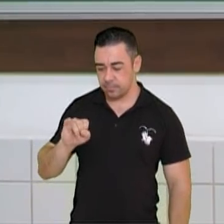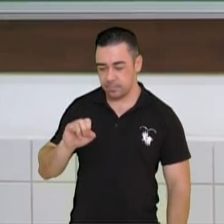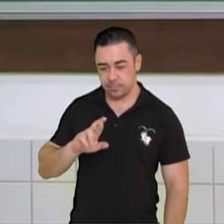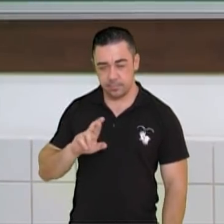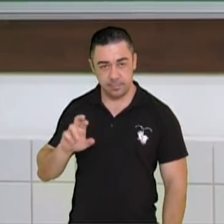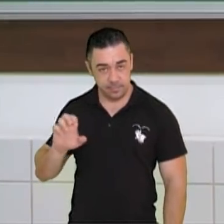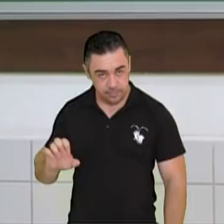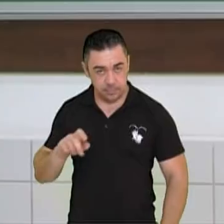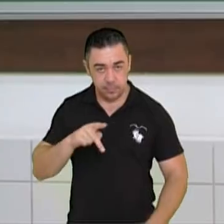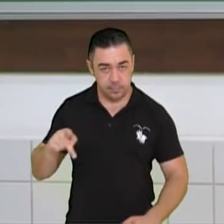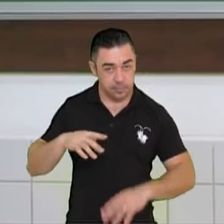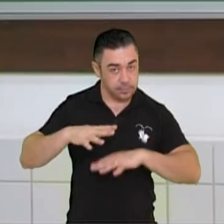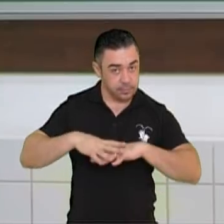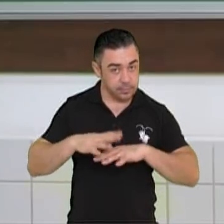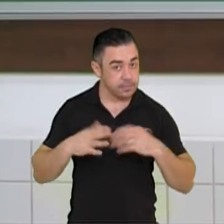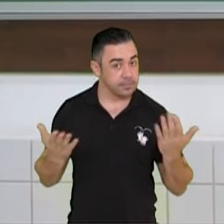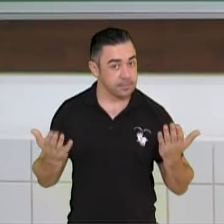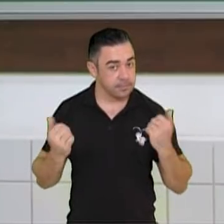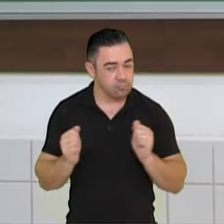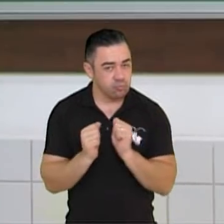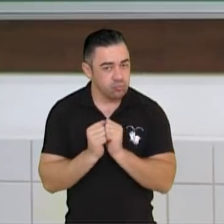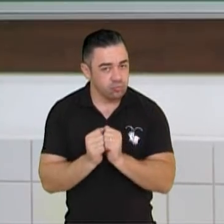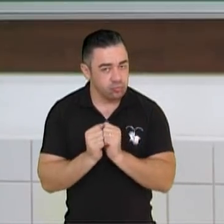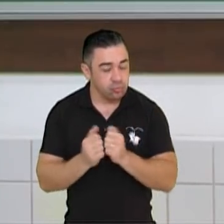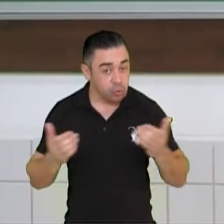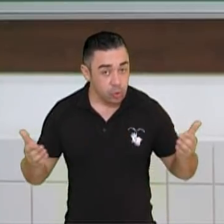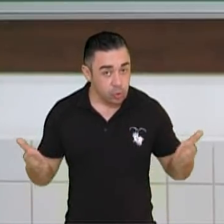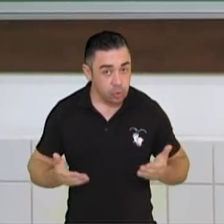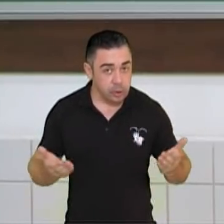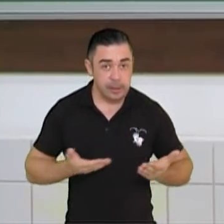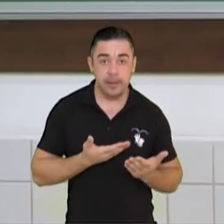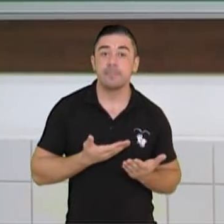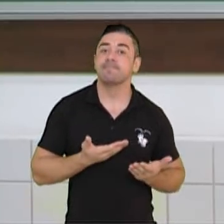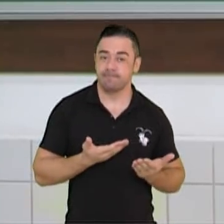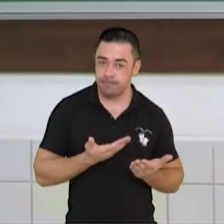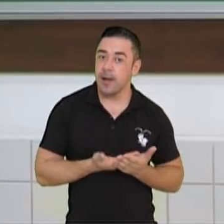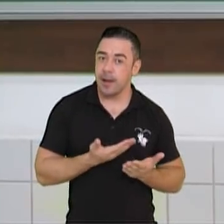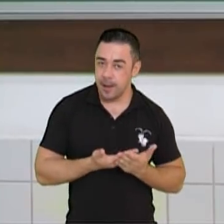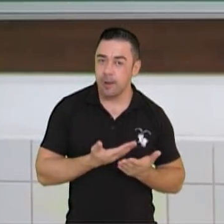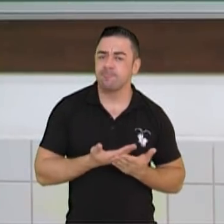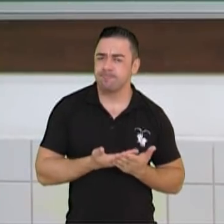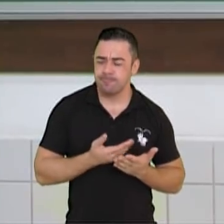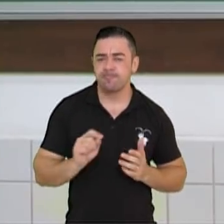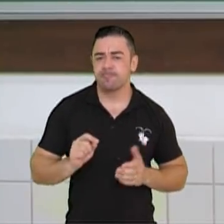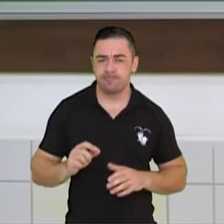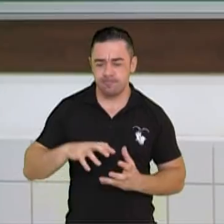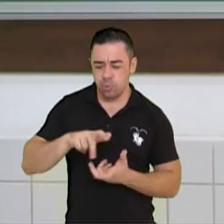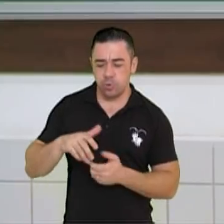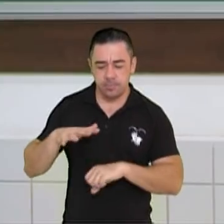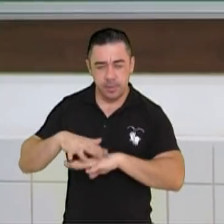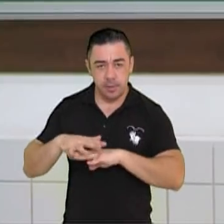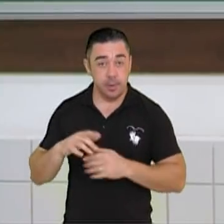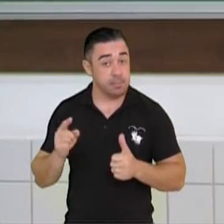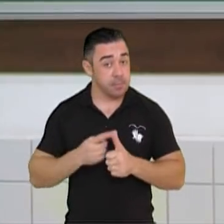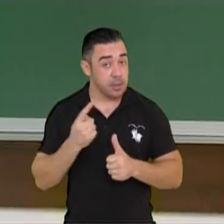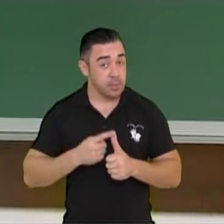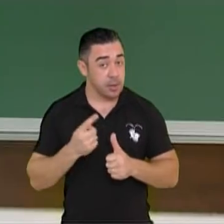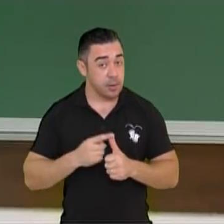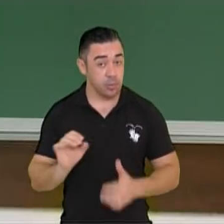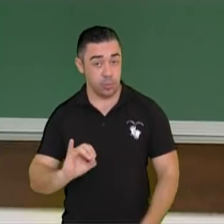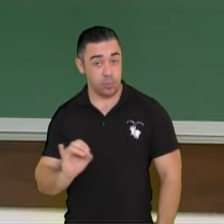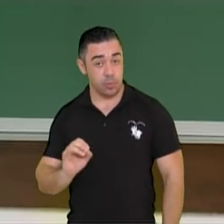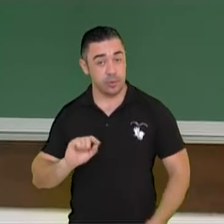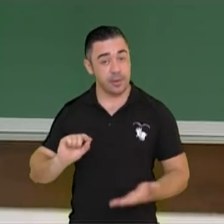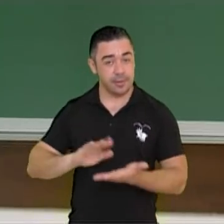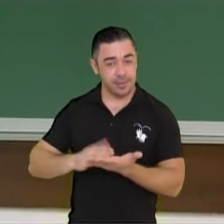professora de matemática, e vamos juntos hoje mais um pouquinho estudar a matemática. Primeiro, vamos dar